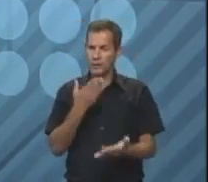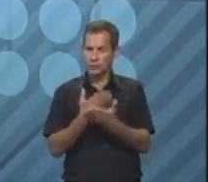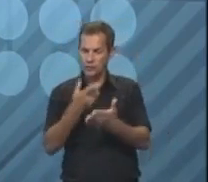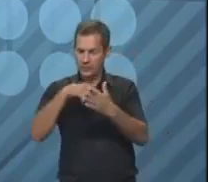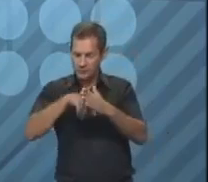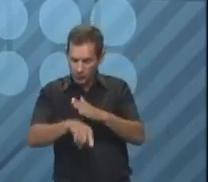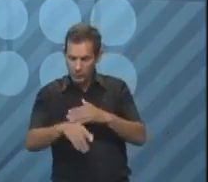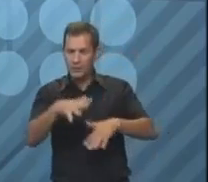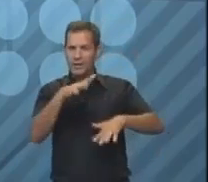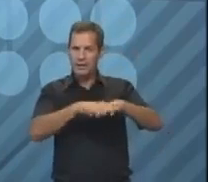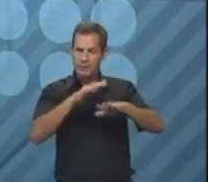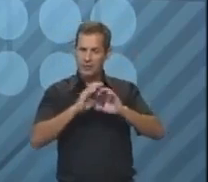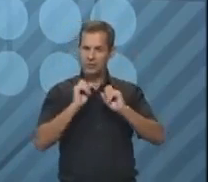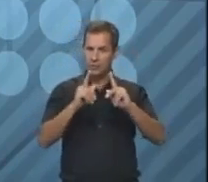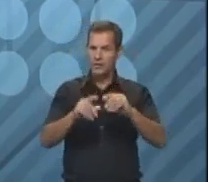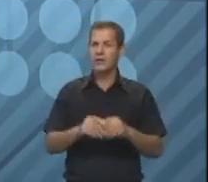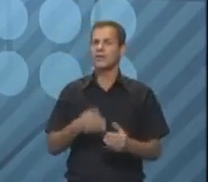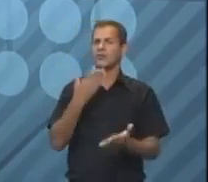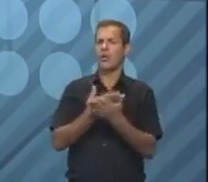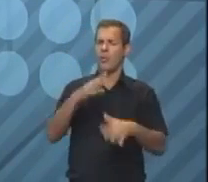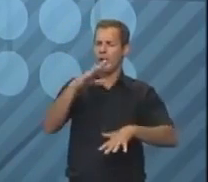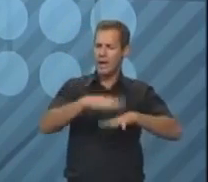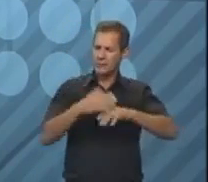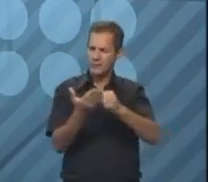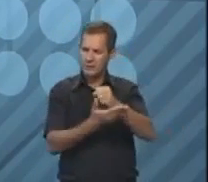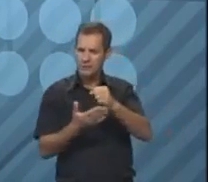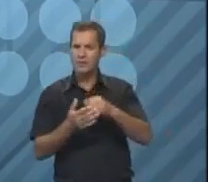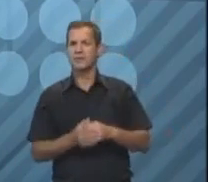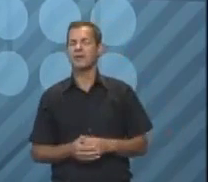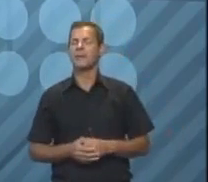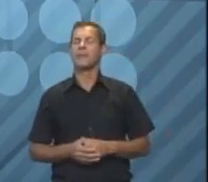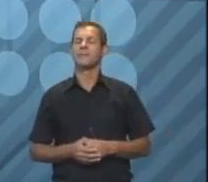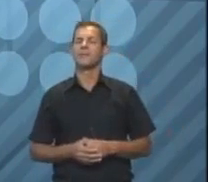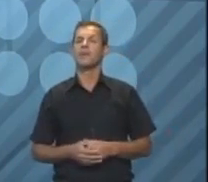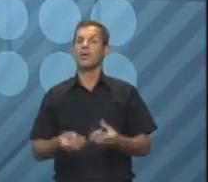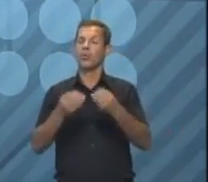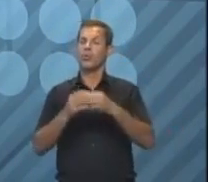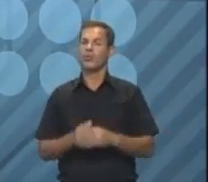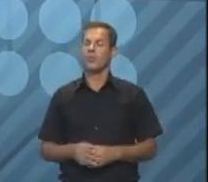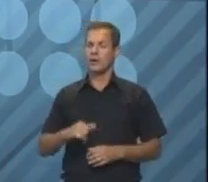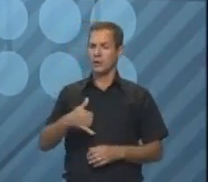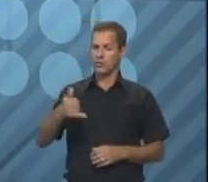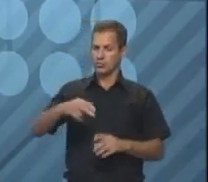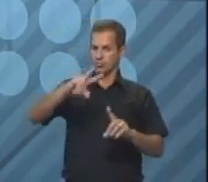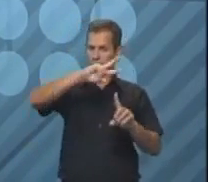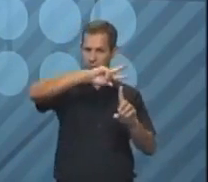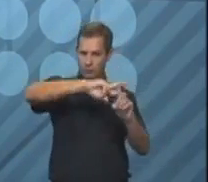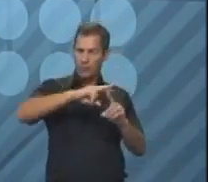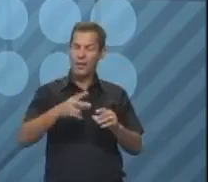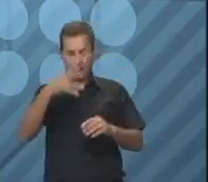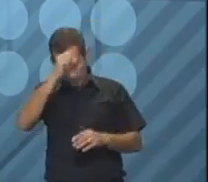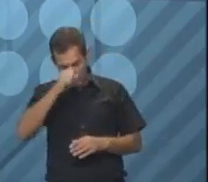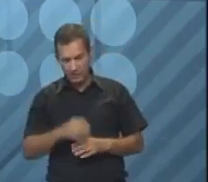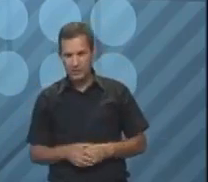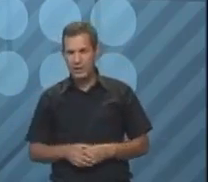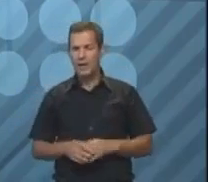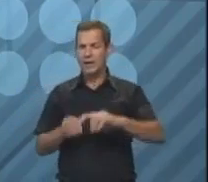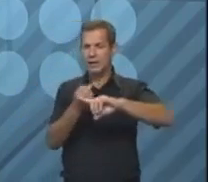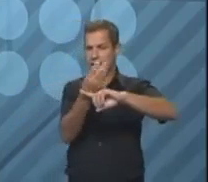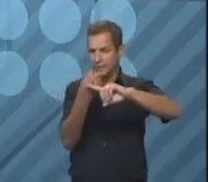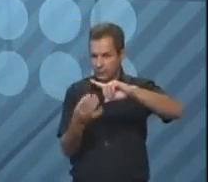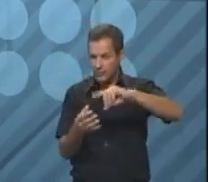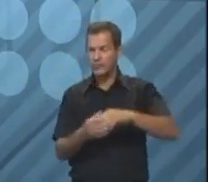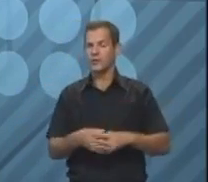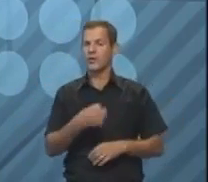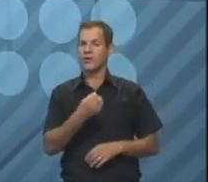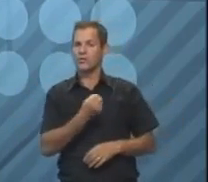estudos continuados em matemática. São aulas de matemática básica, como juros compostos, aprender sobre frações,